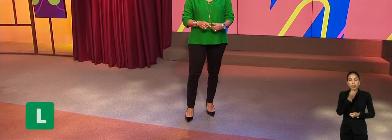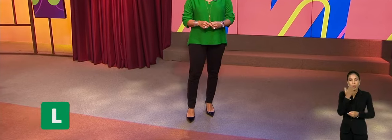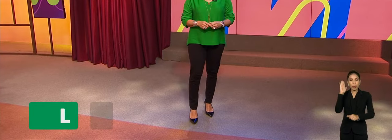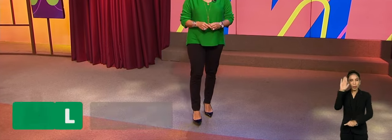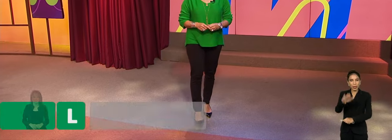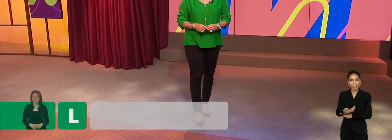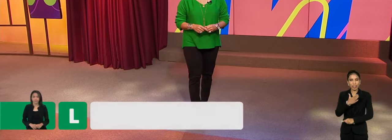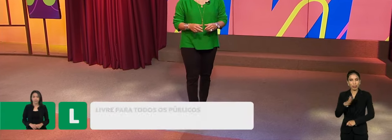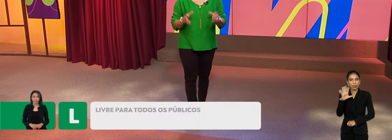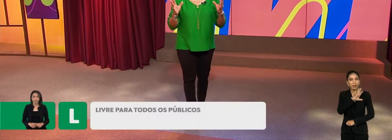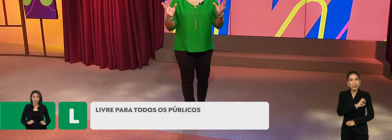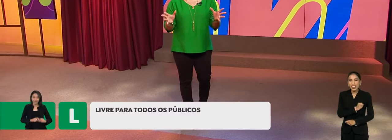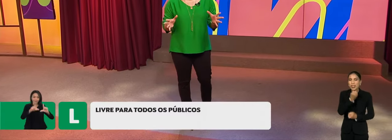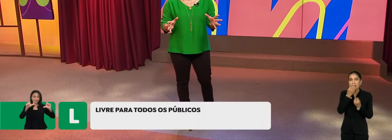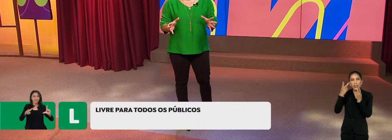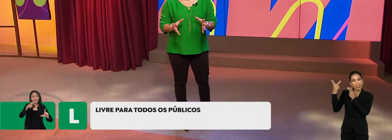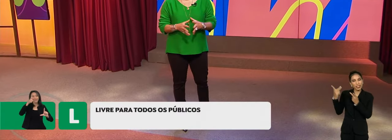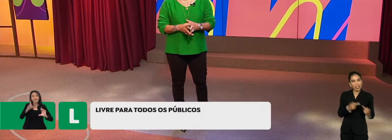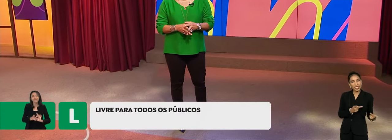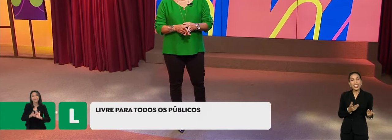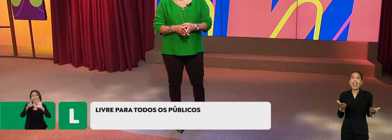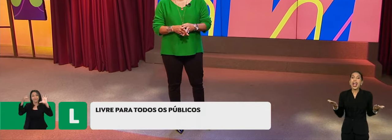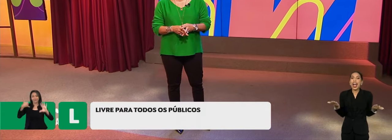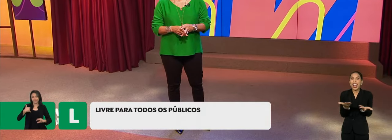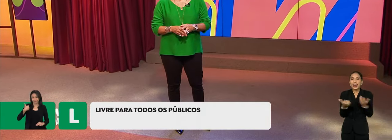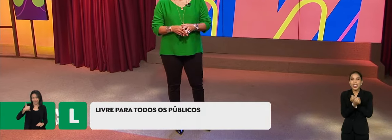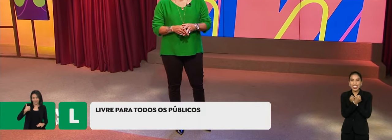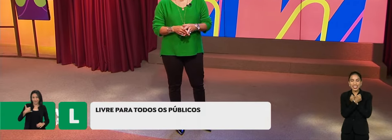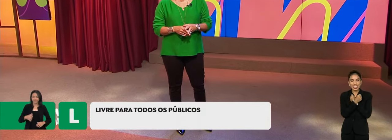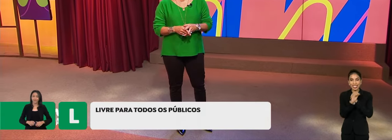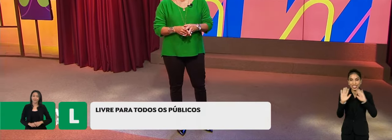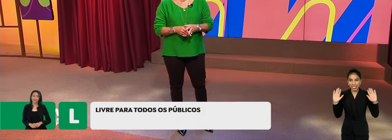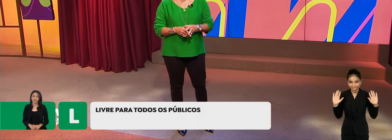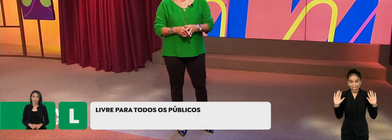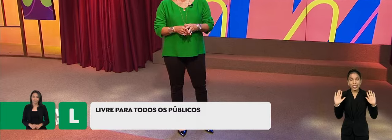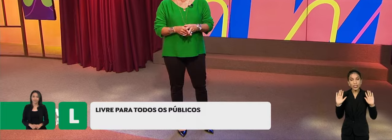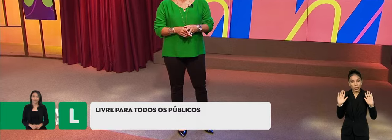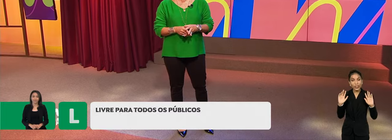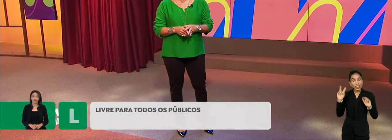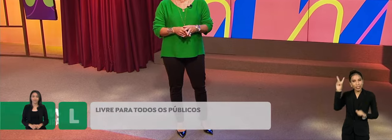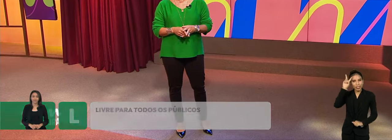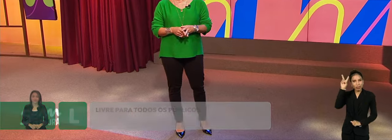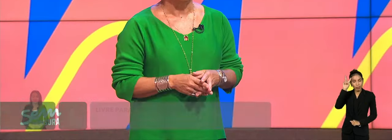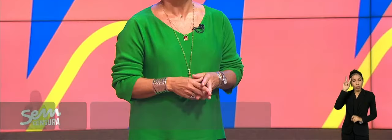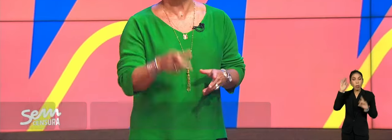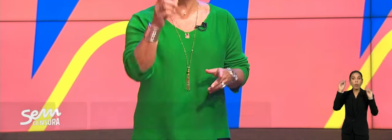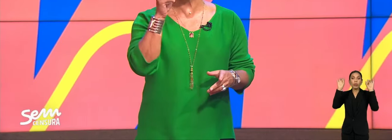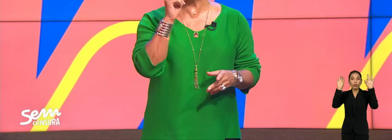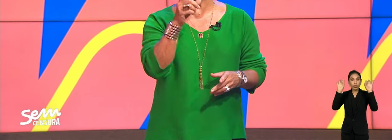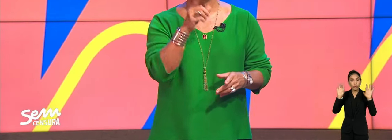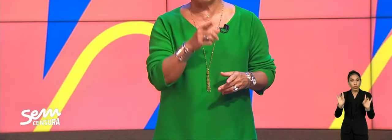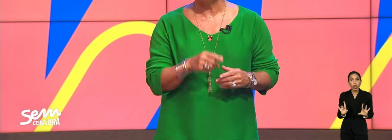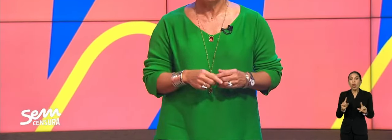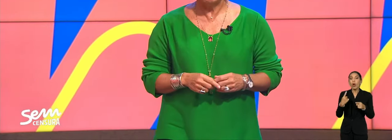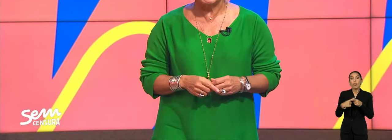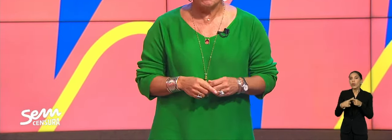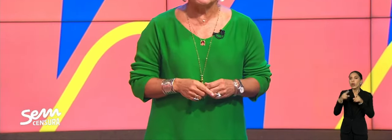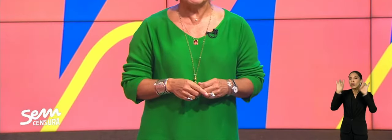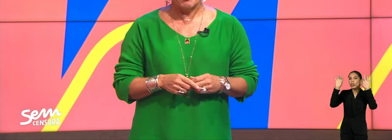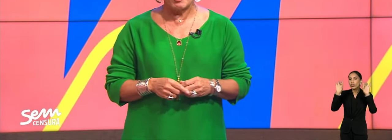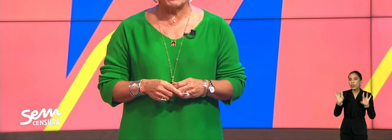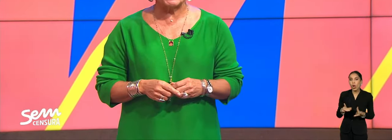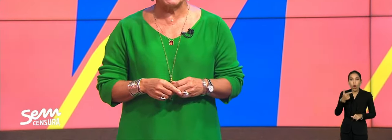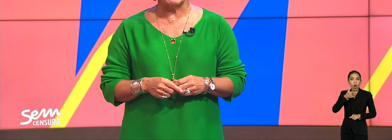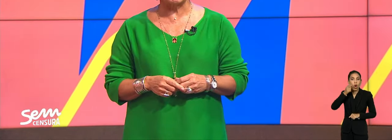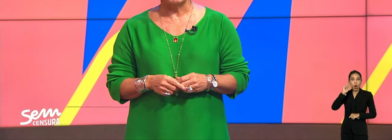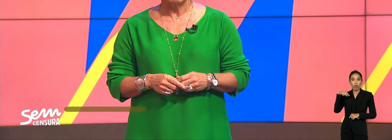Boa tarde, meus amores. Sejam muito bem-vindos ao nosso Sem Censura dessa segunda-feira muito especial. Eu digo especial porque